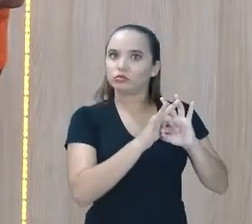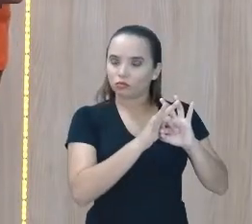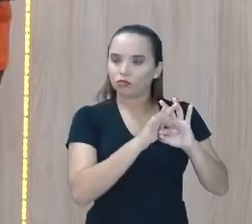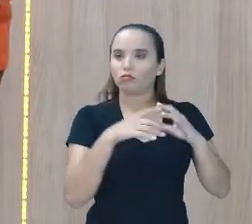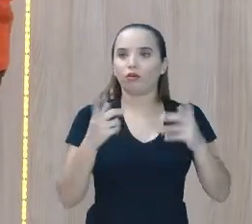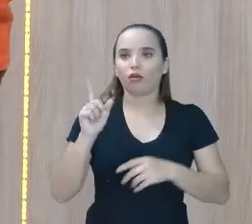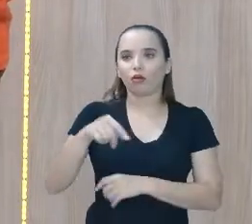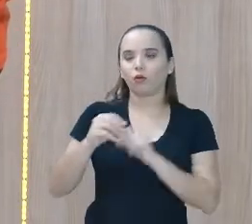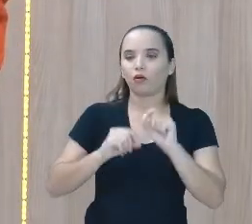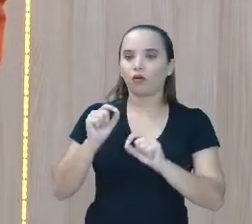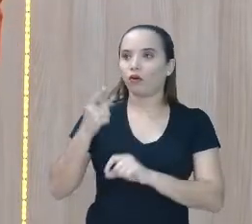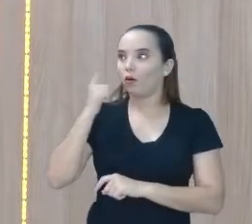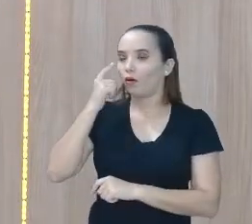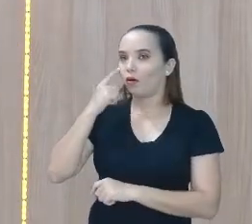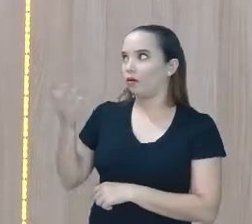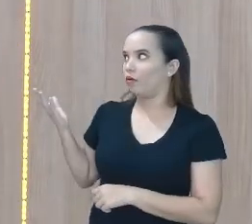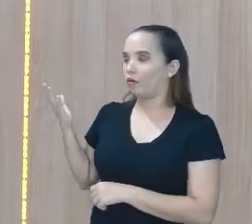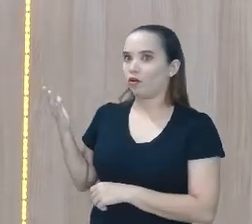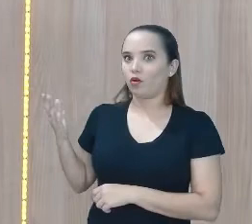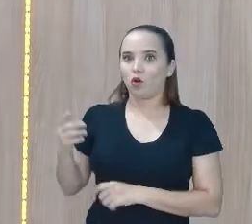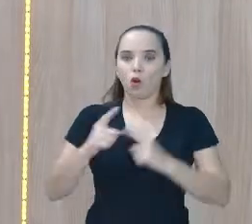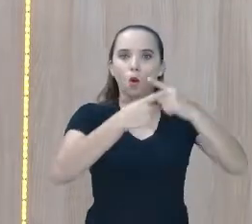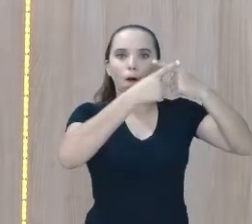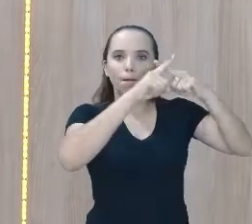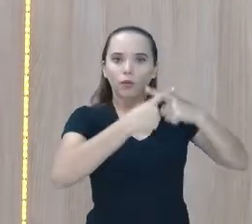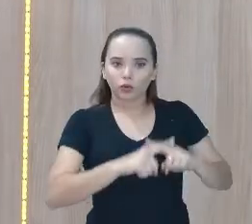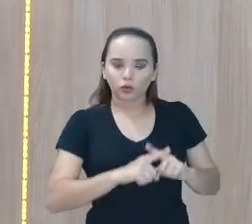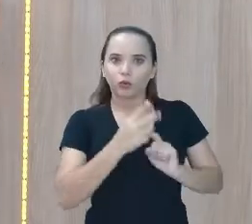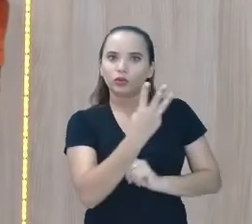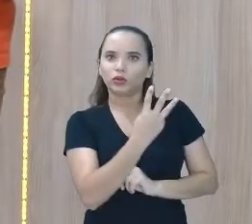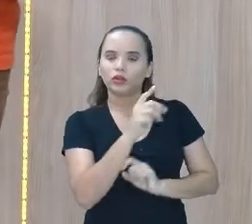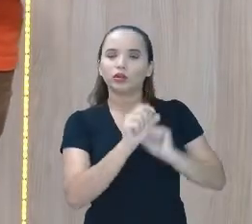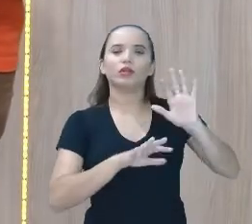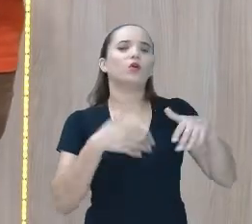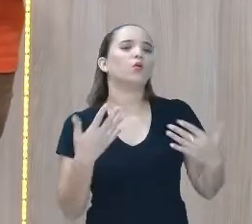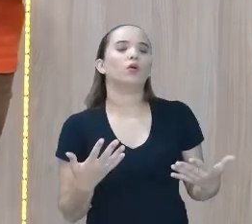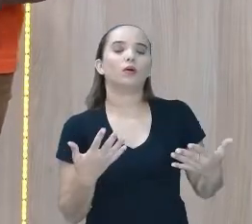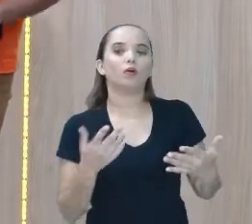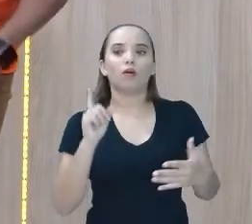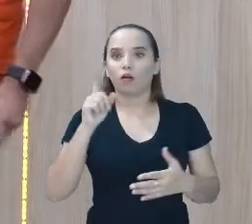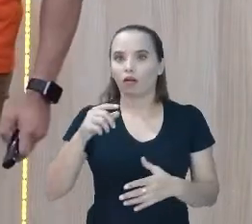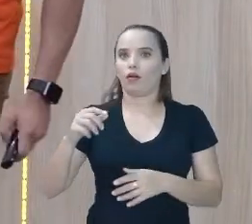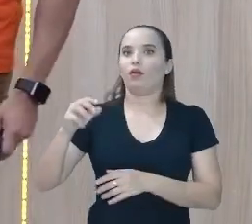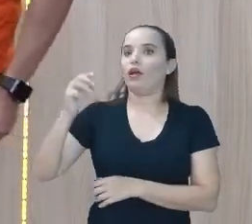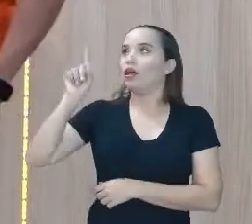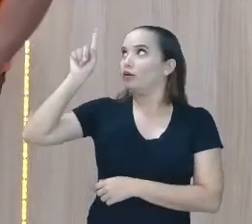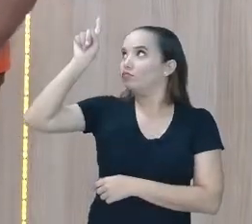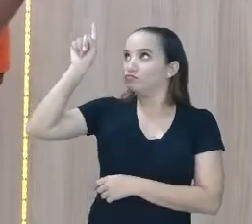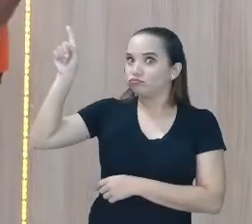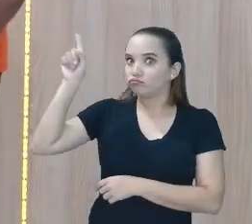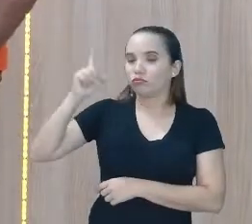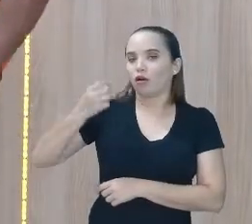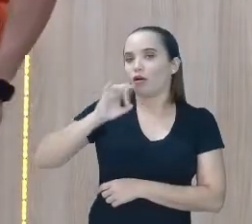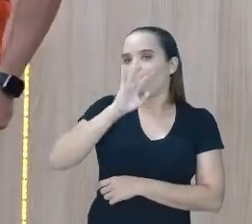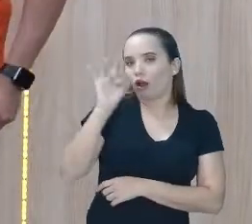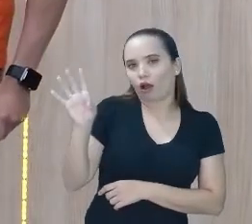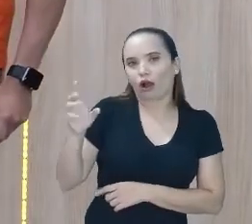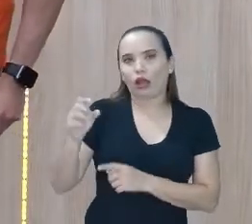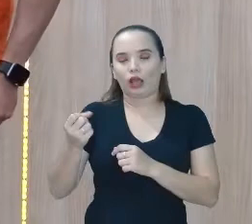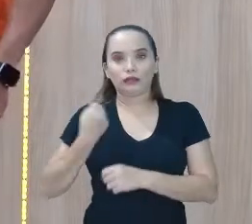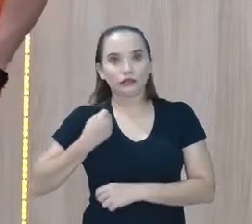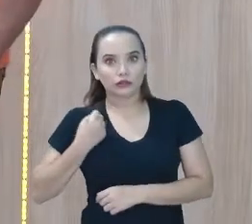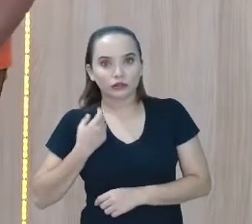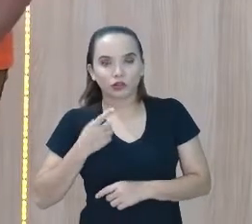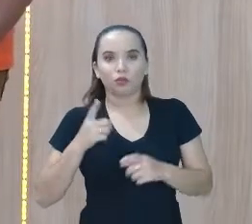múltiplos de 3? Eu pego os números naturais e multiplico cada um deles por 3. Eu encontro aí os